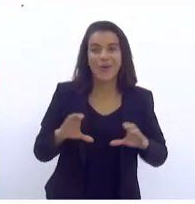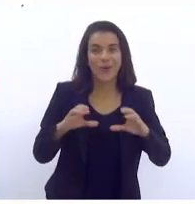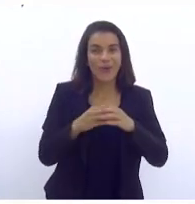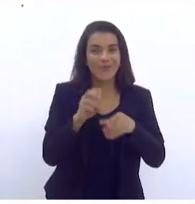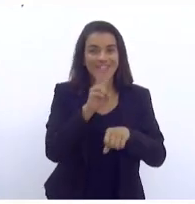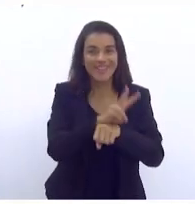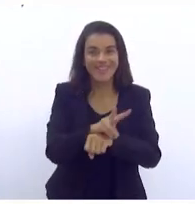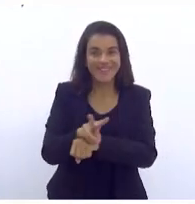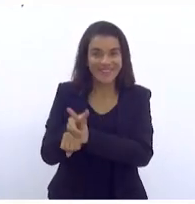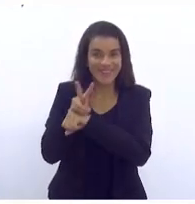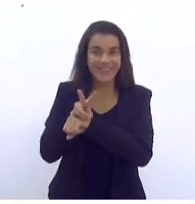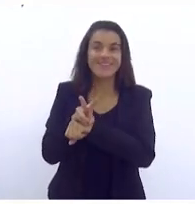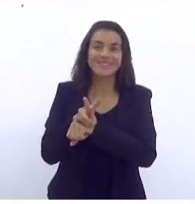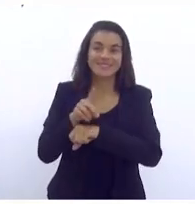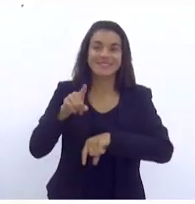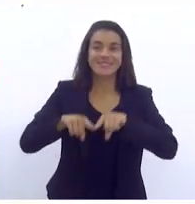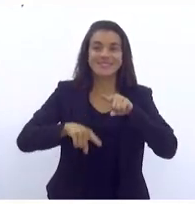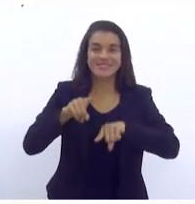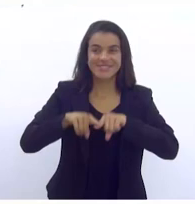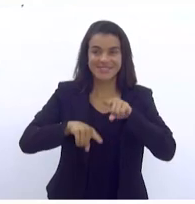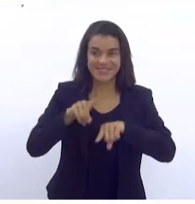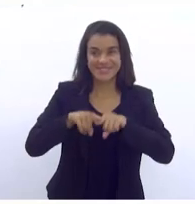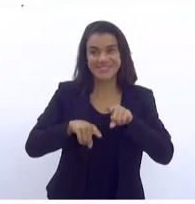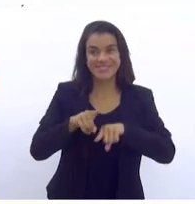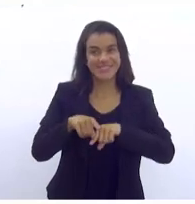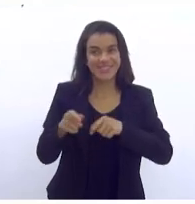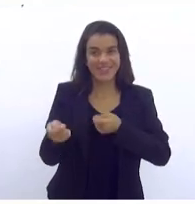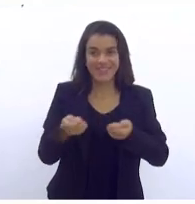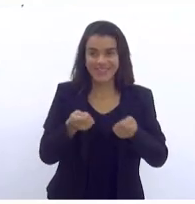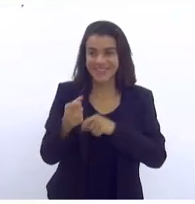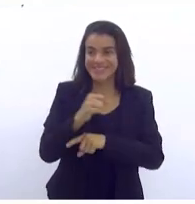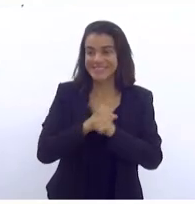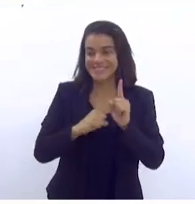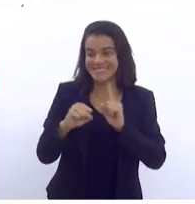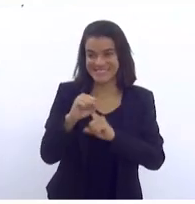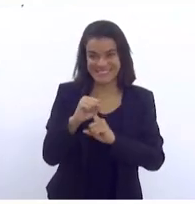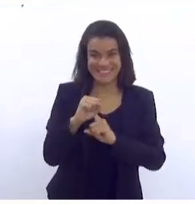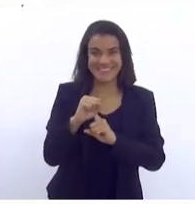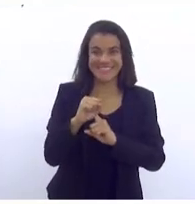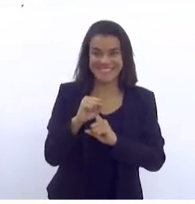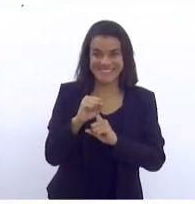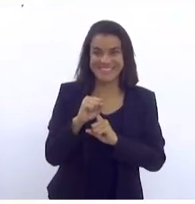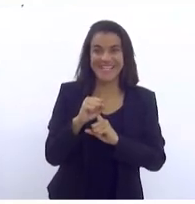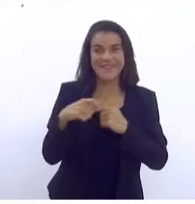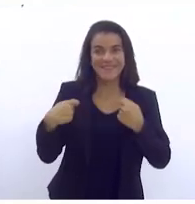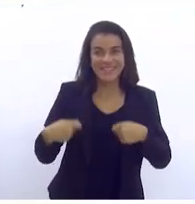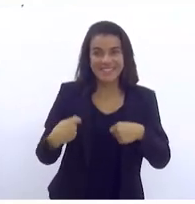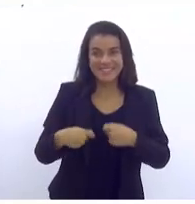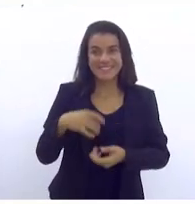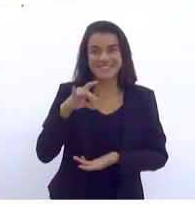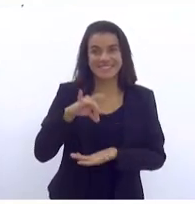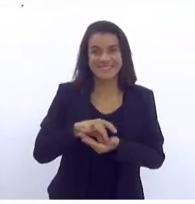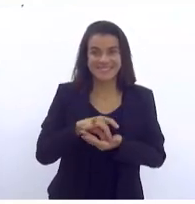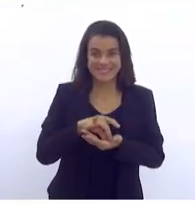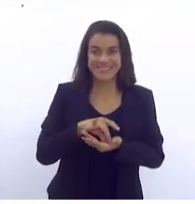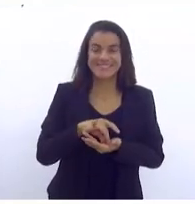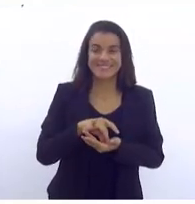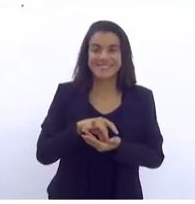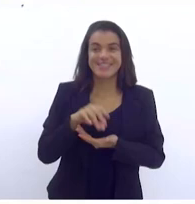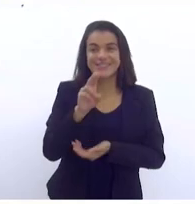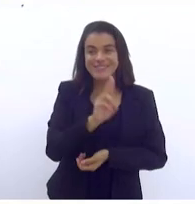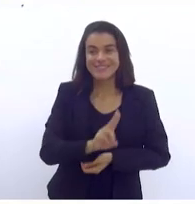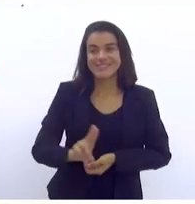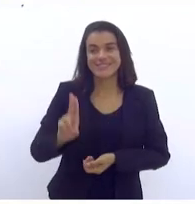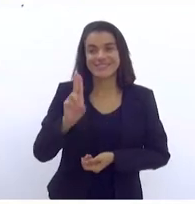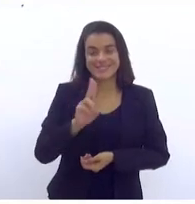né de controle social que é um ambiente que precisa realmente ser utilizado para